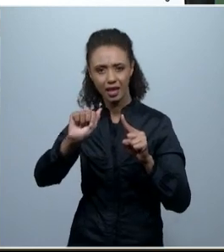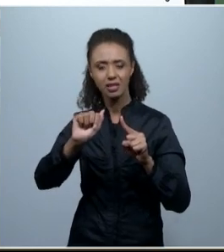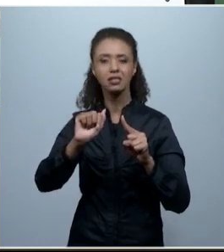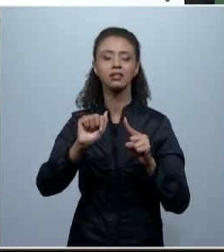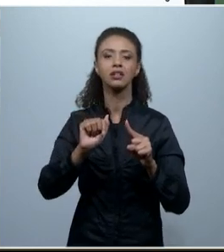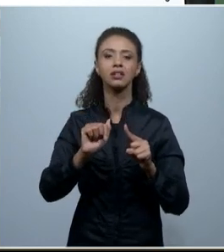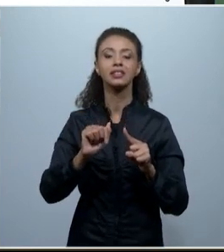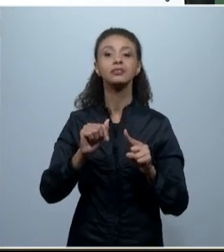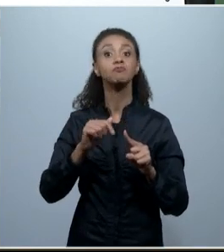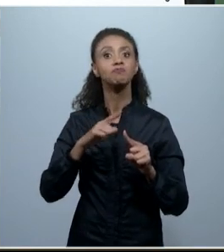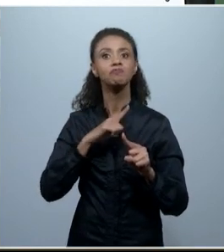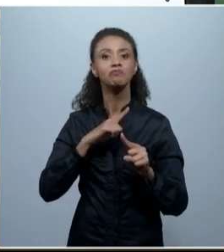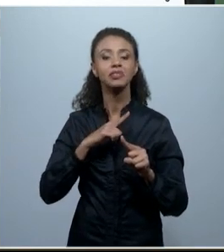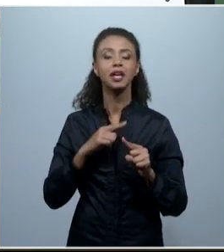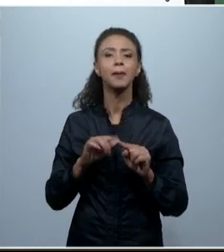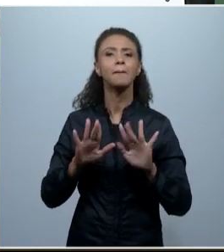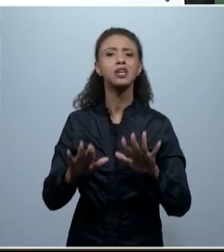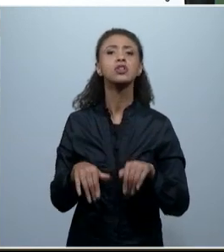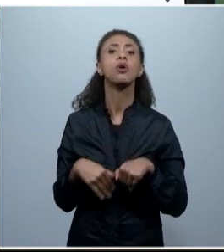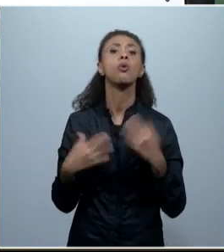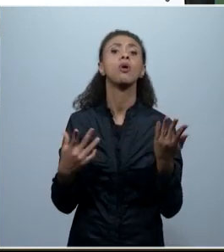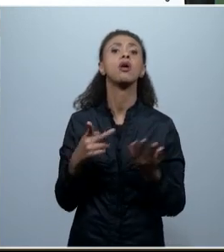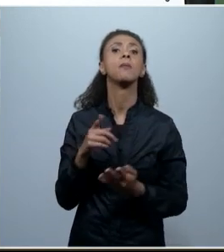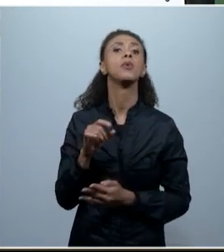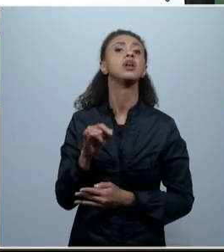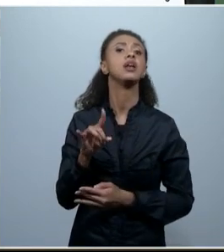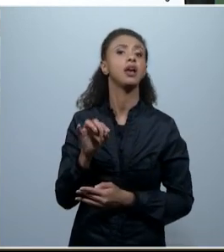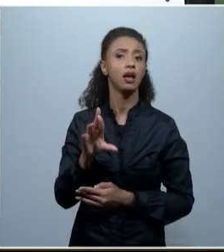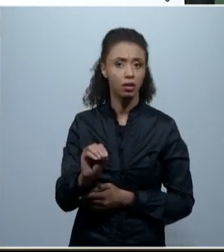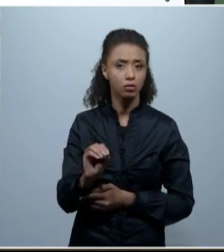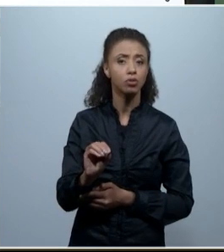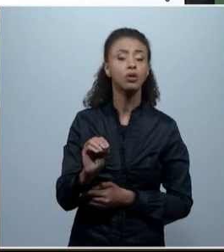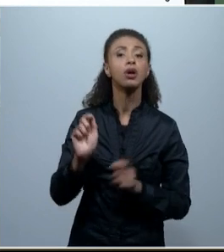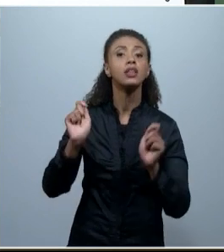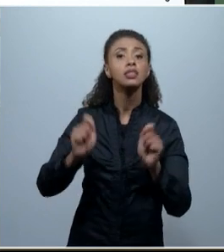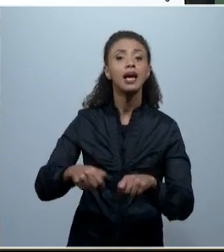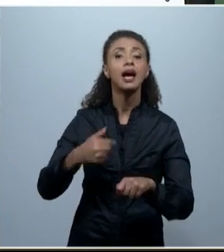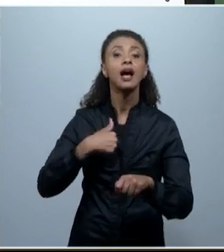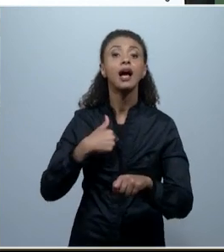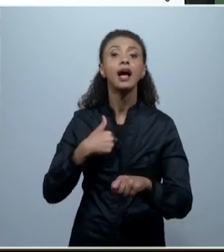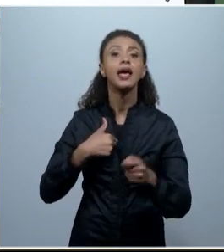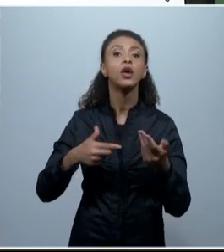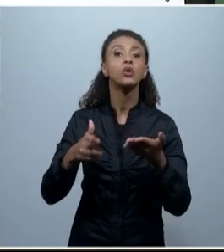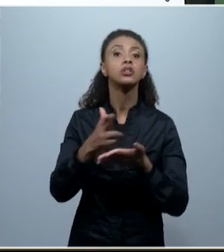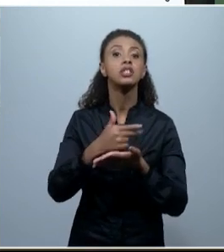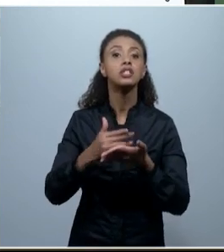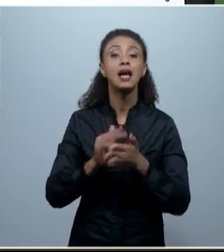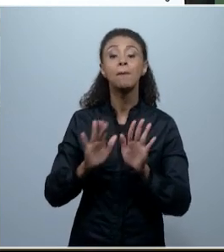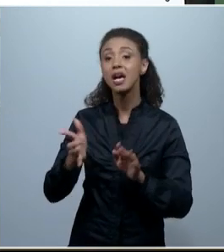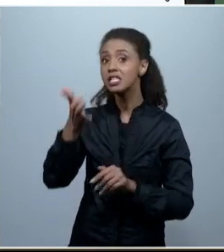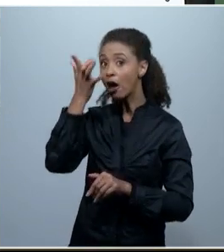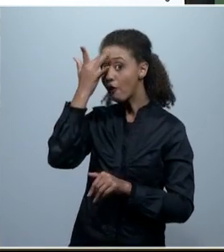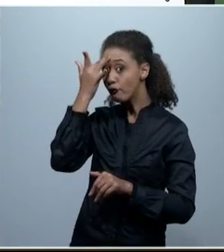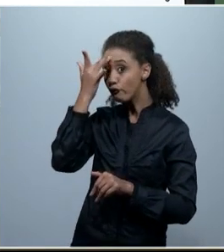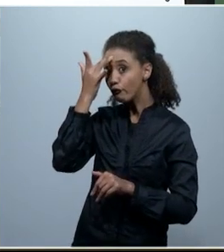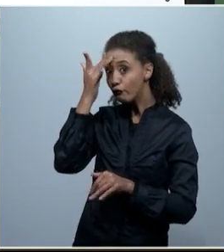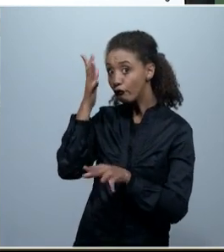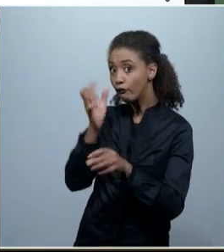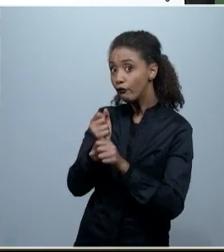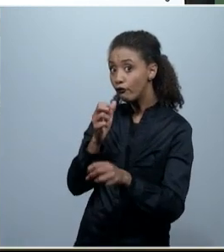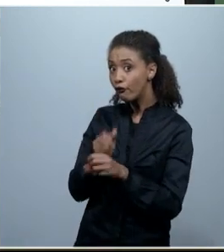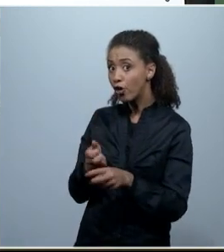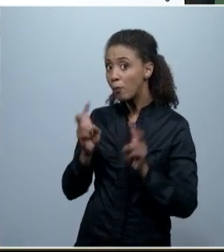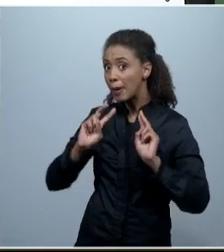tipo de poder o mais geral que eu posso desenhar para o qual esta fórmula ainda vale e aí essa pergunta